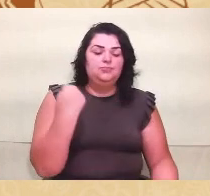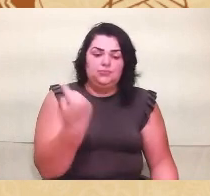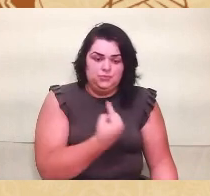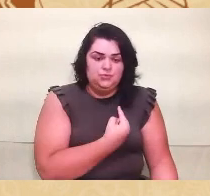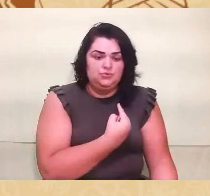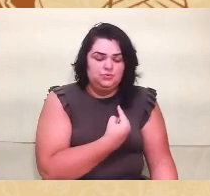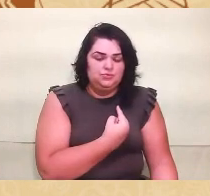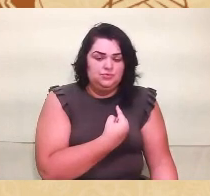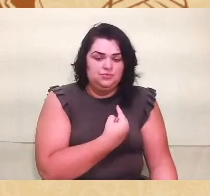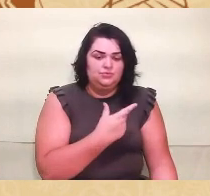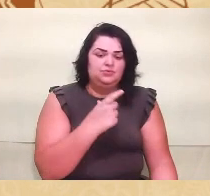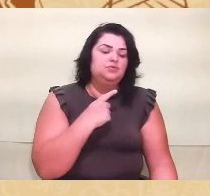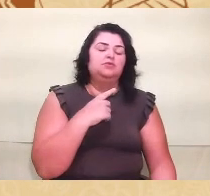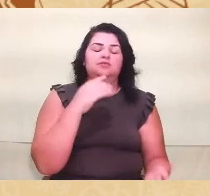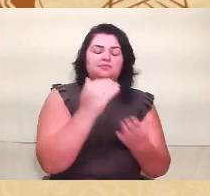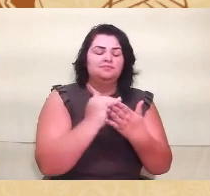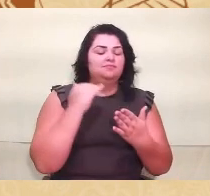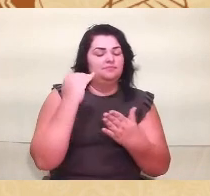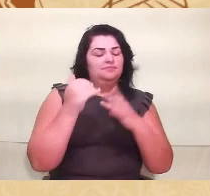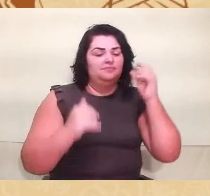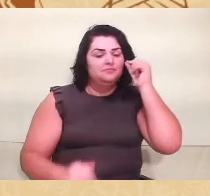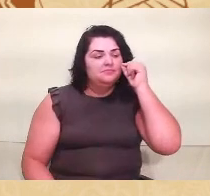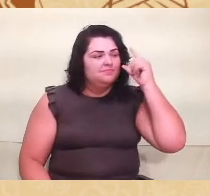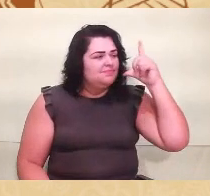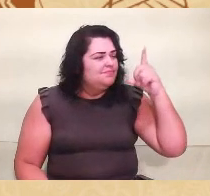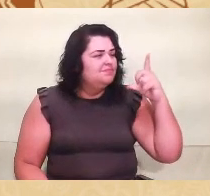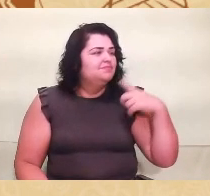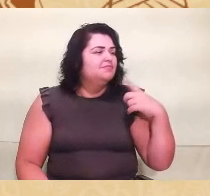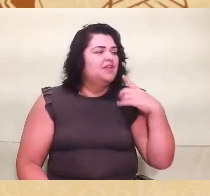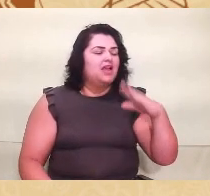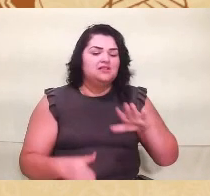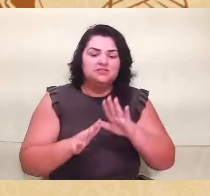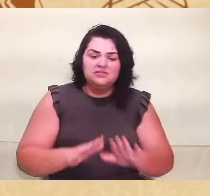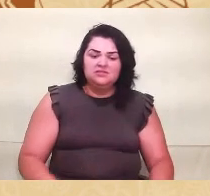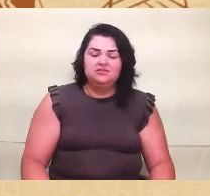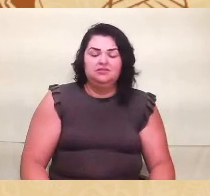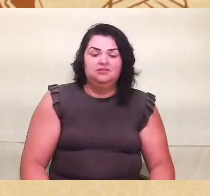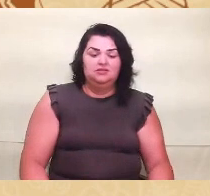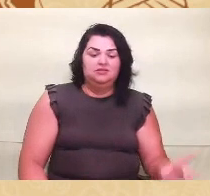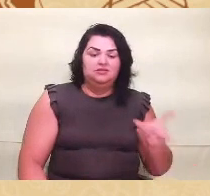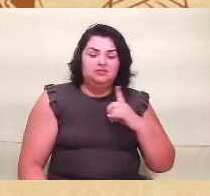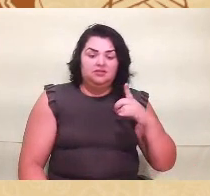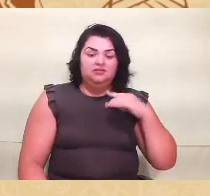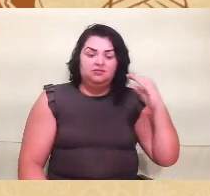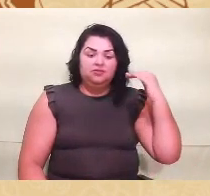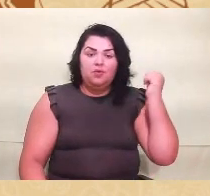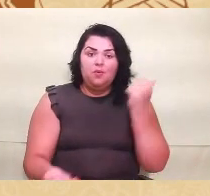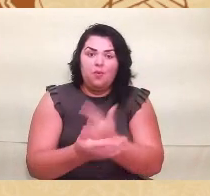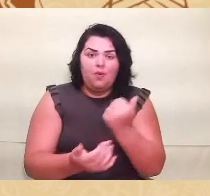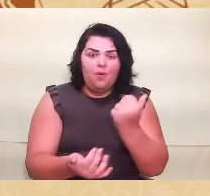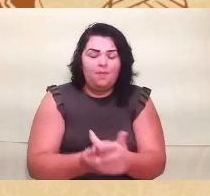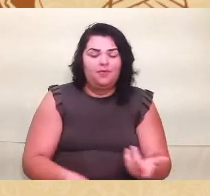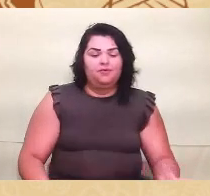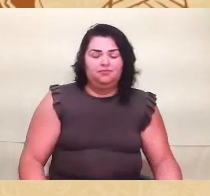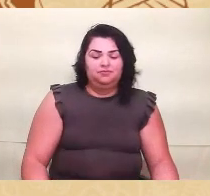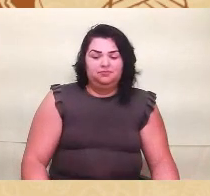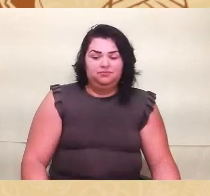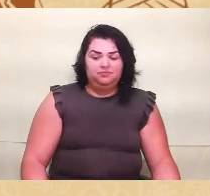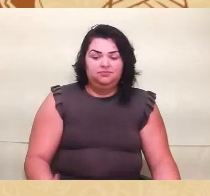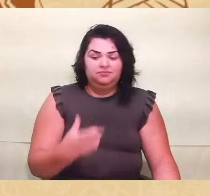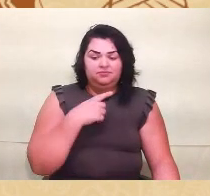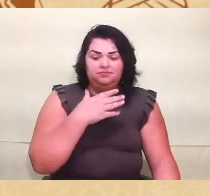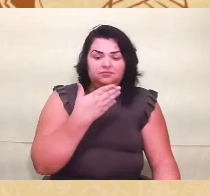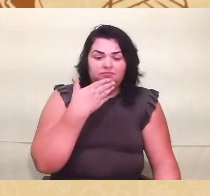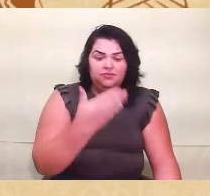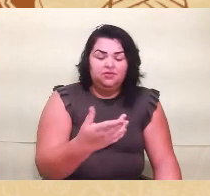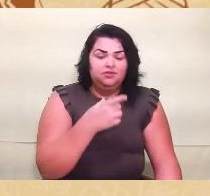ser autonomista. A gente é naturalmente assim. Né? A gente faz conta. A gente contamos sonhos sem sabermos